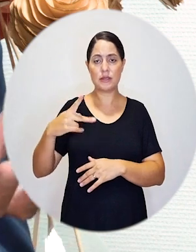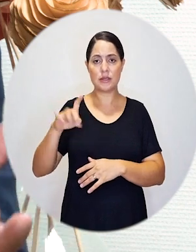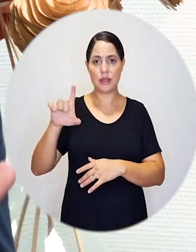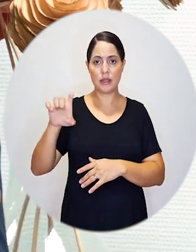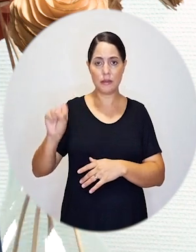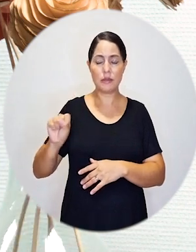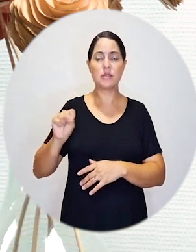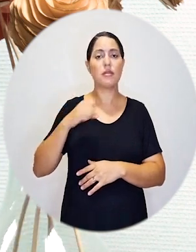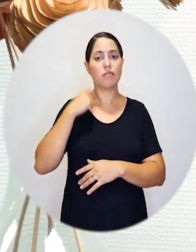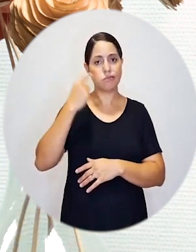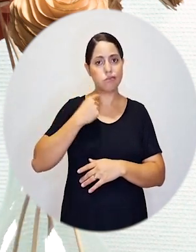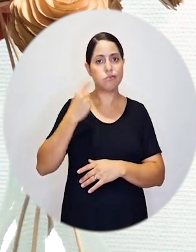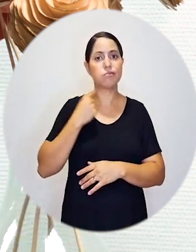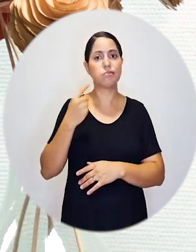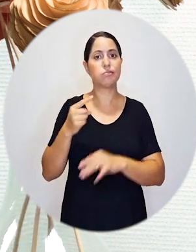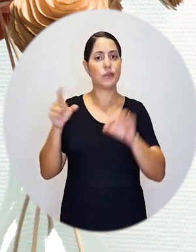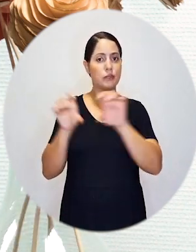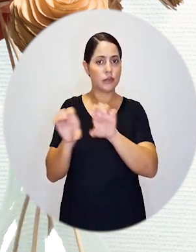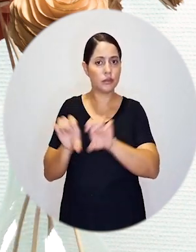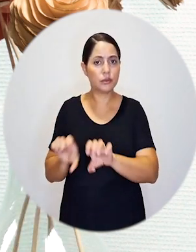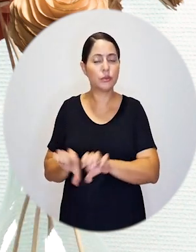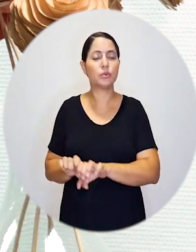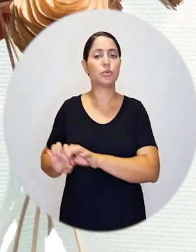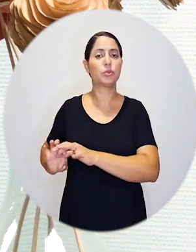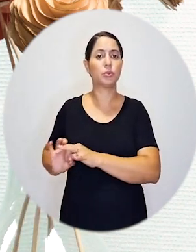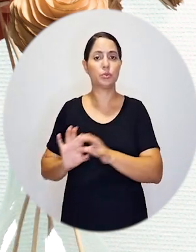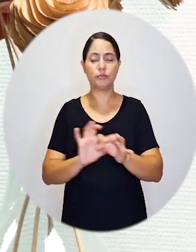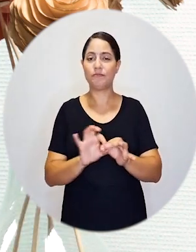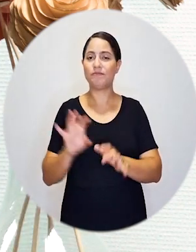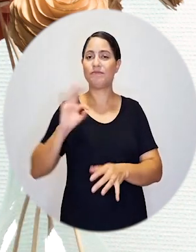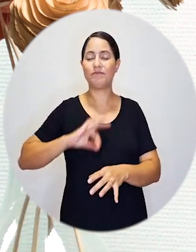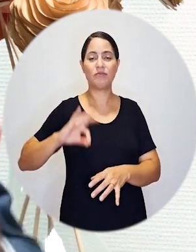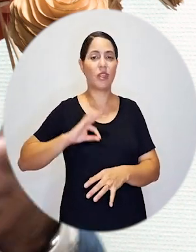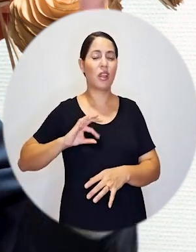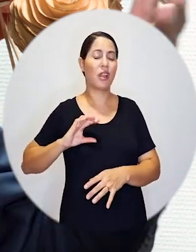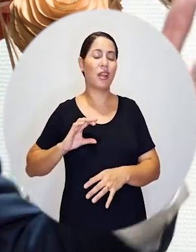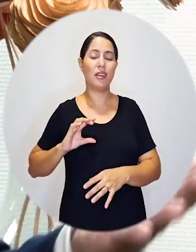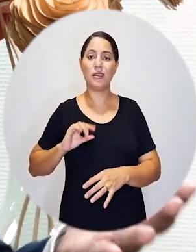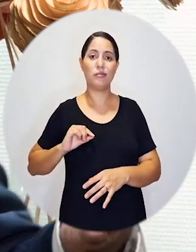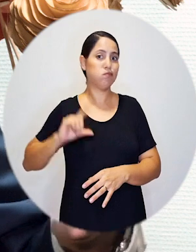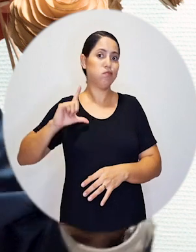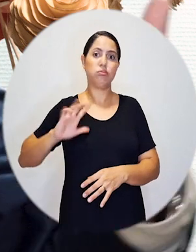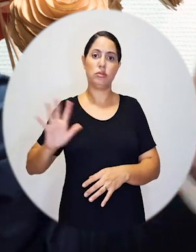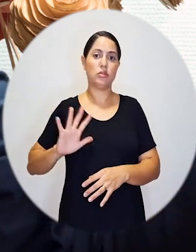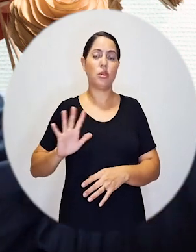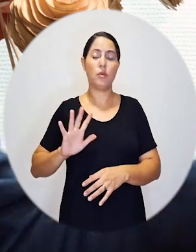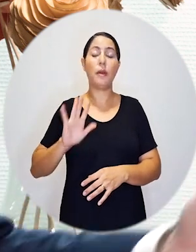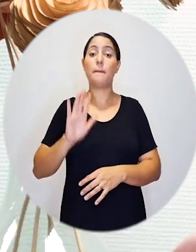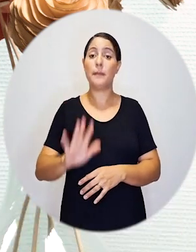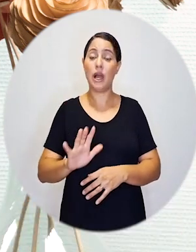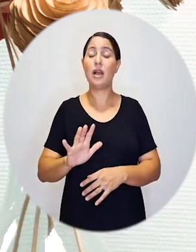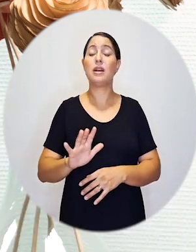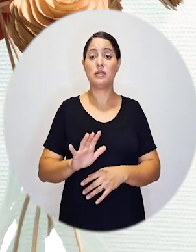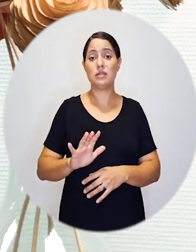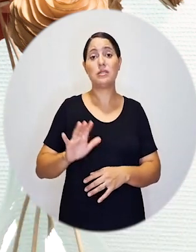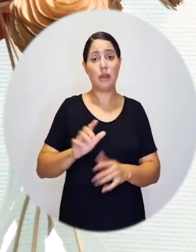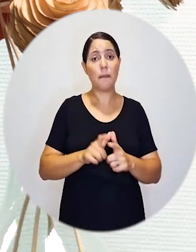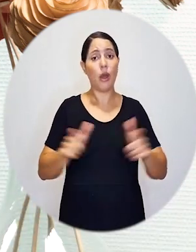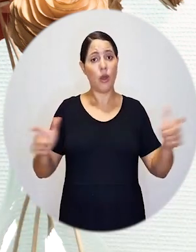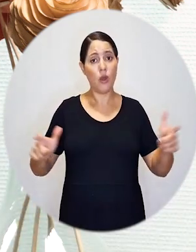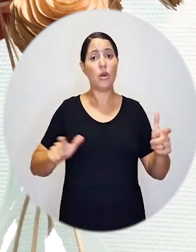se estrutura inicialmente para muitas vezes receber uma remuneração não tão alta, mas que forma a